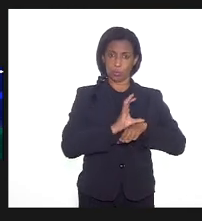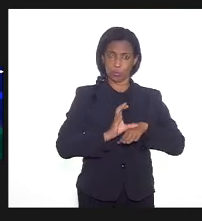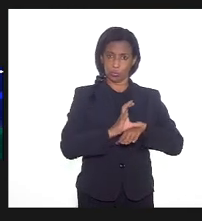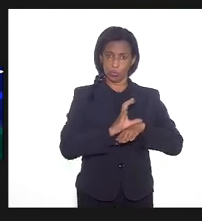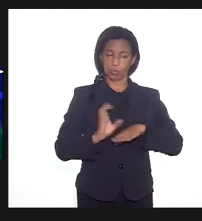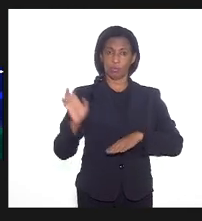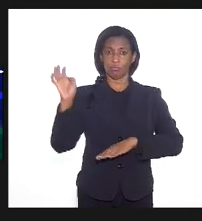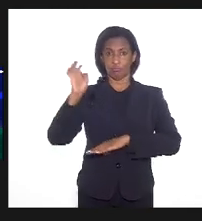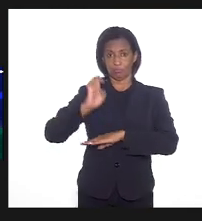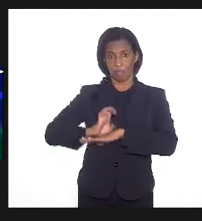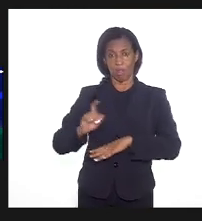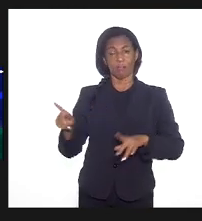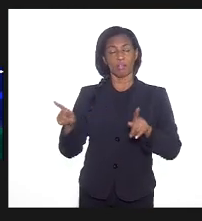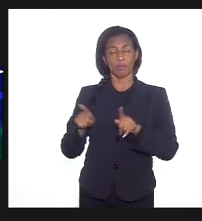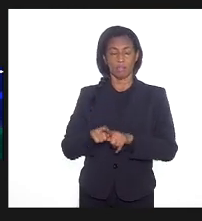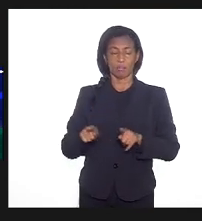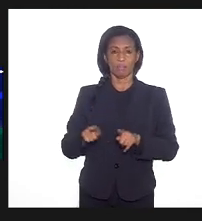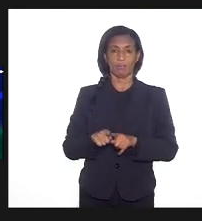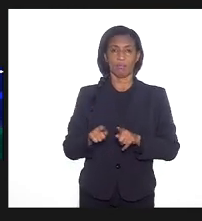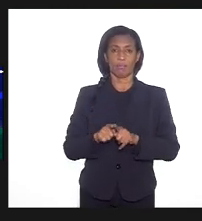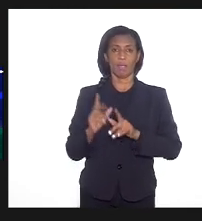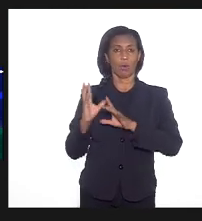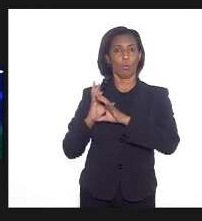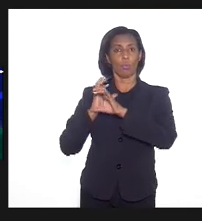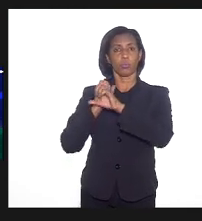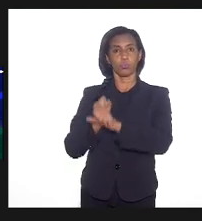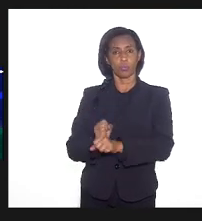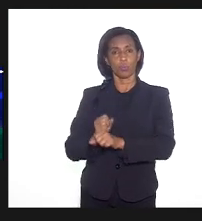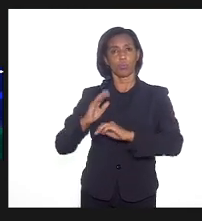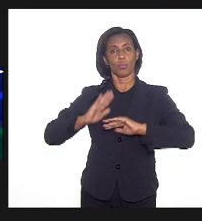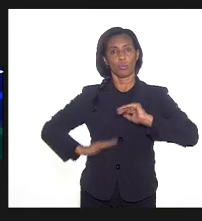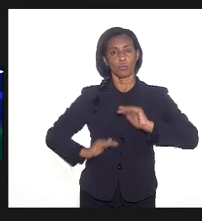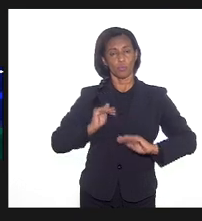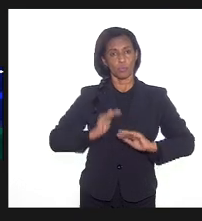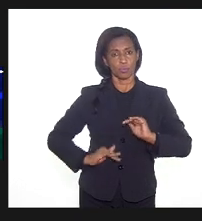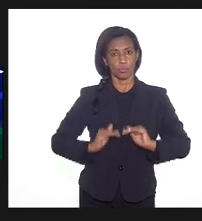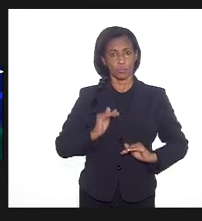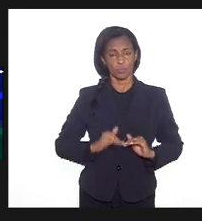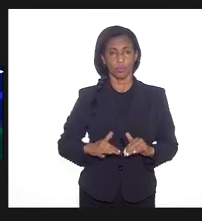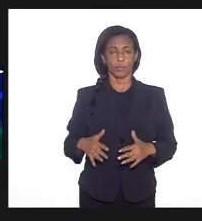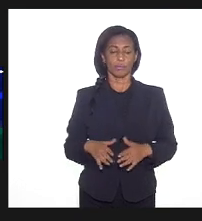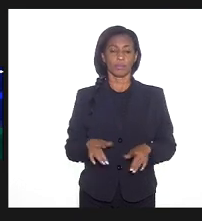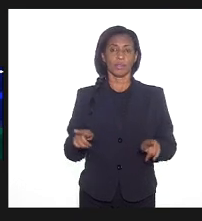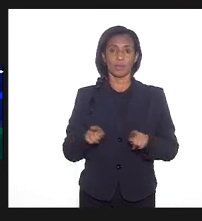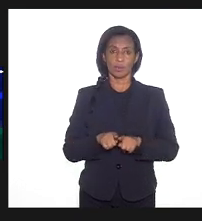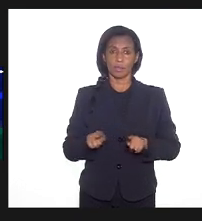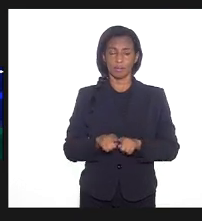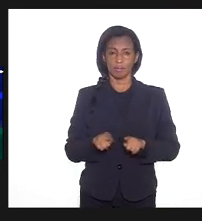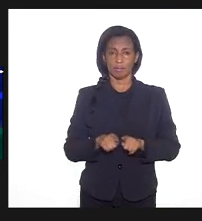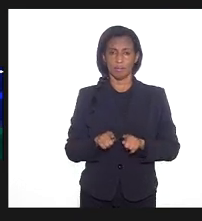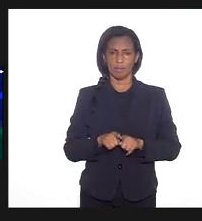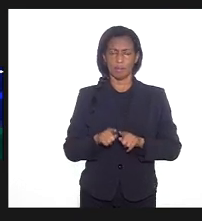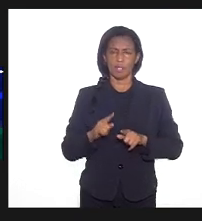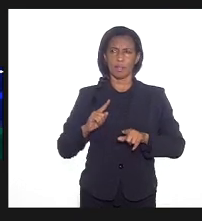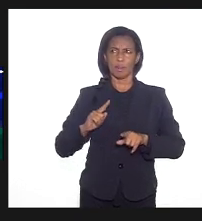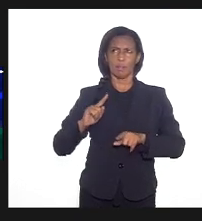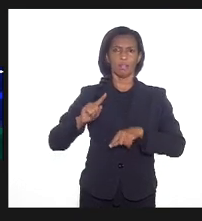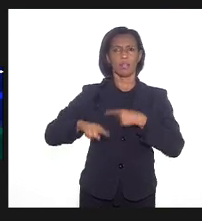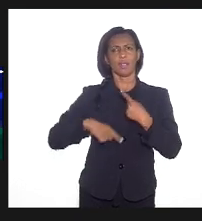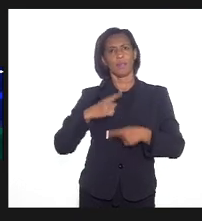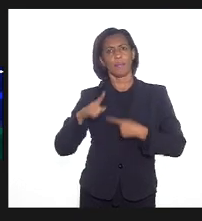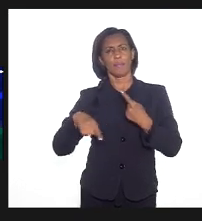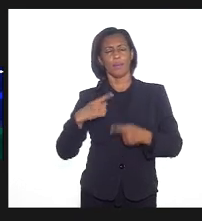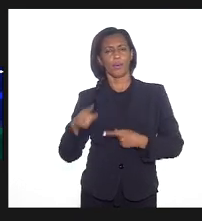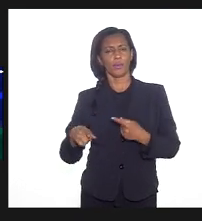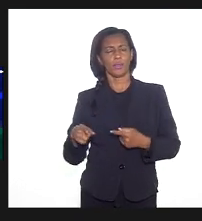estadual também o acúmulo de cargos inclusive é bem depois né